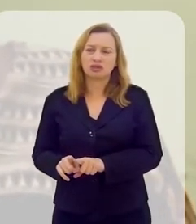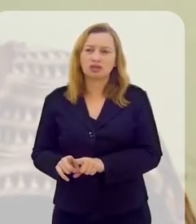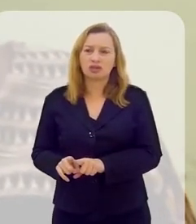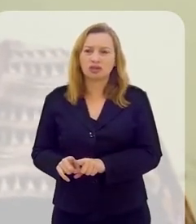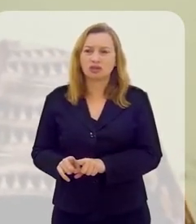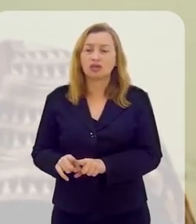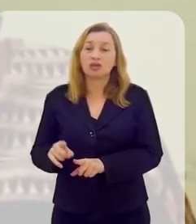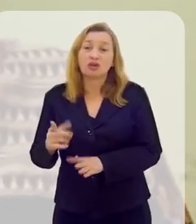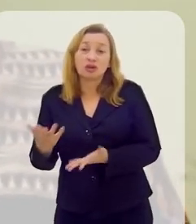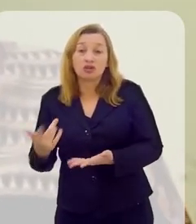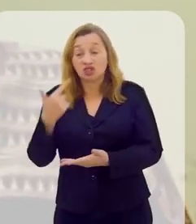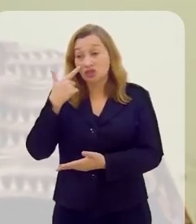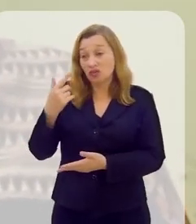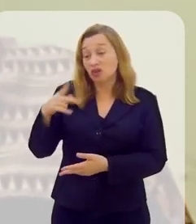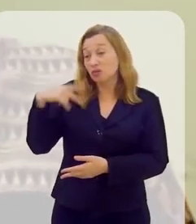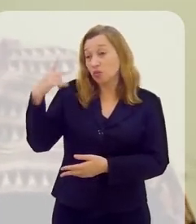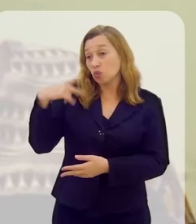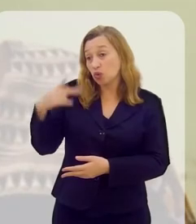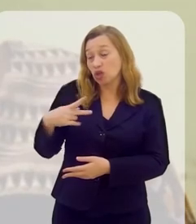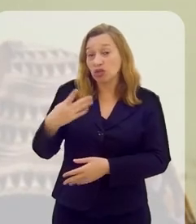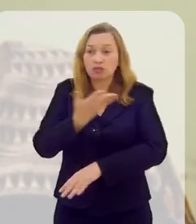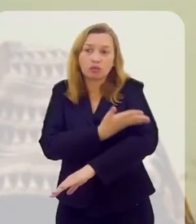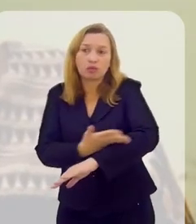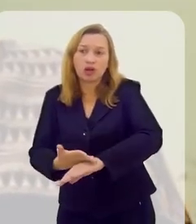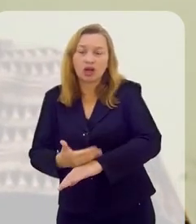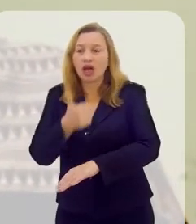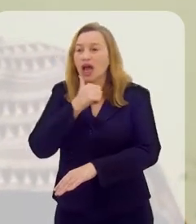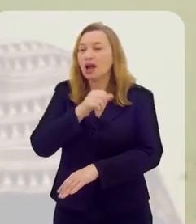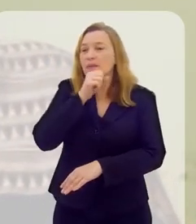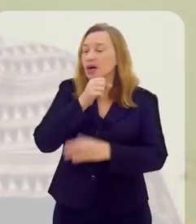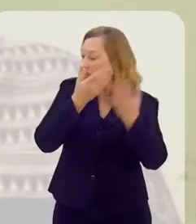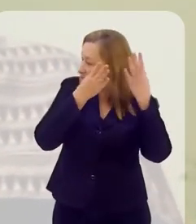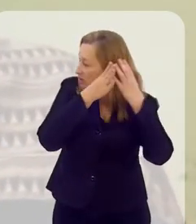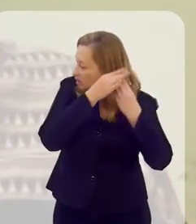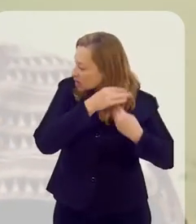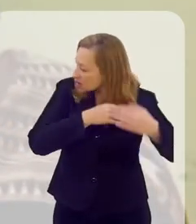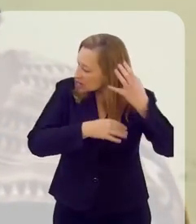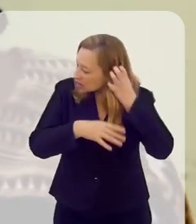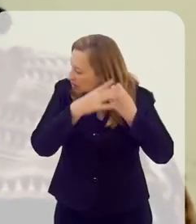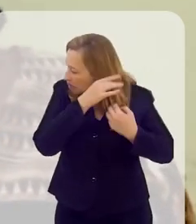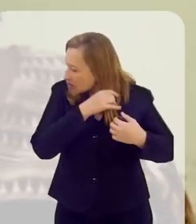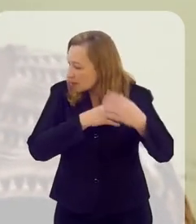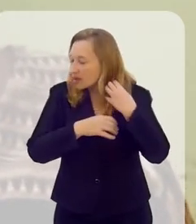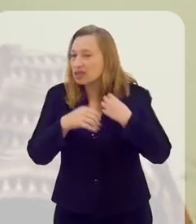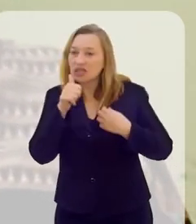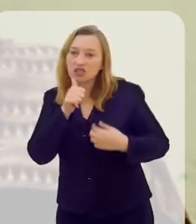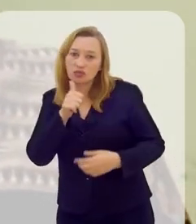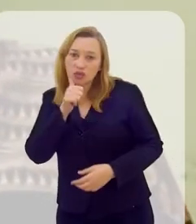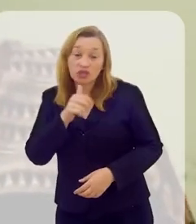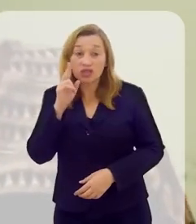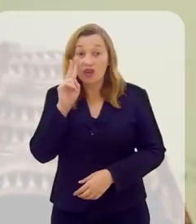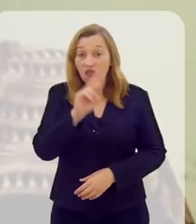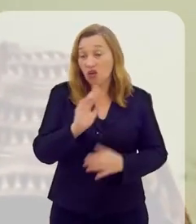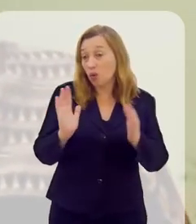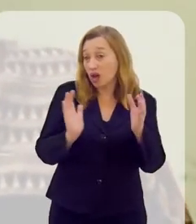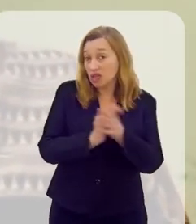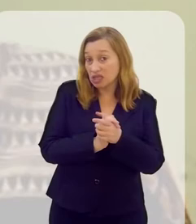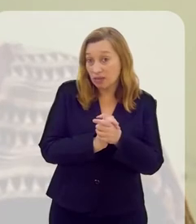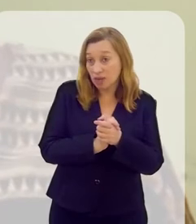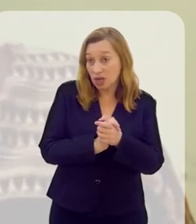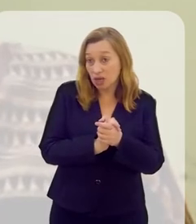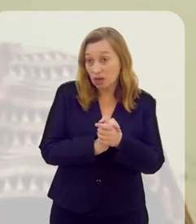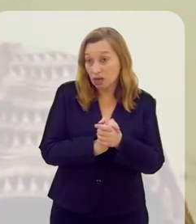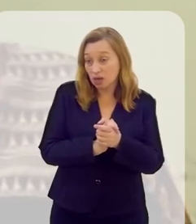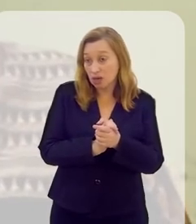embranquecimento político e cultural, das mães alisarem os cabelos das filhas, de você ver